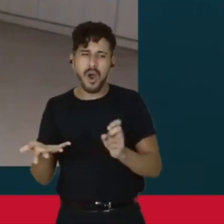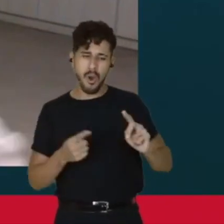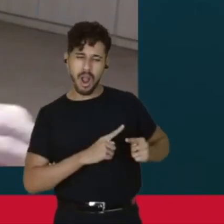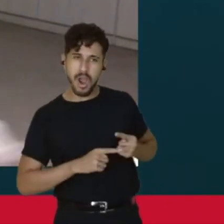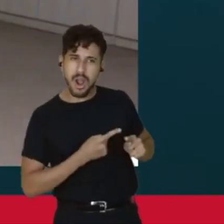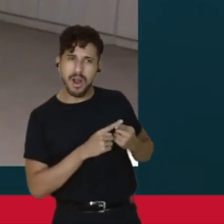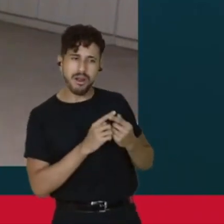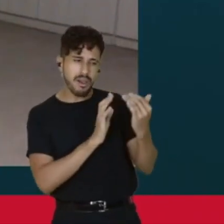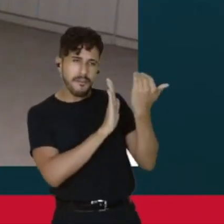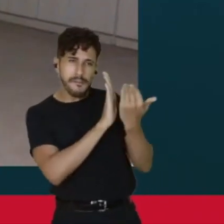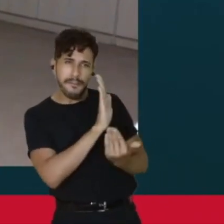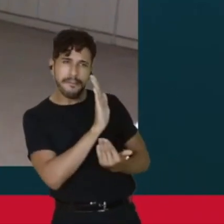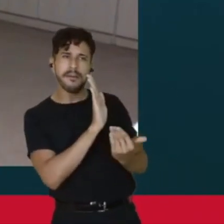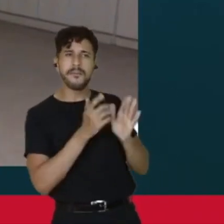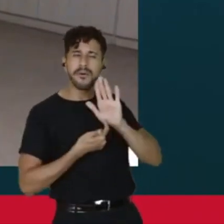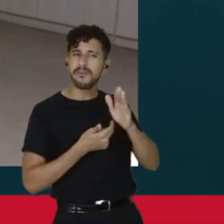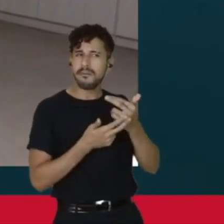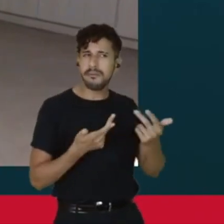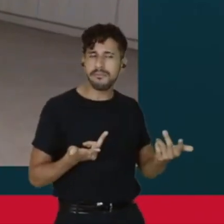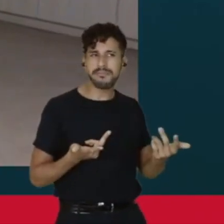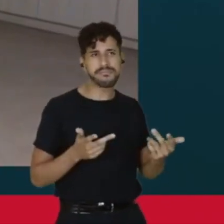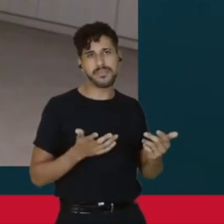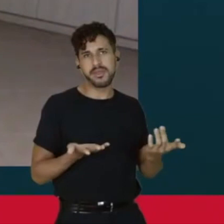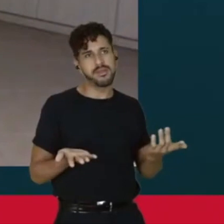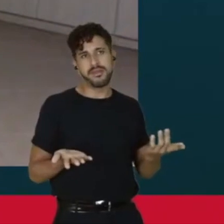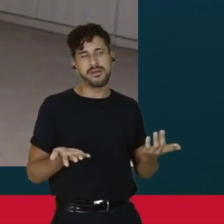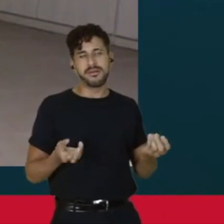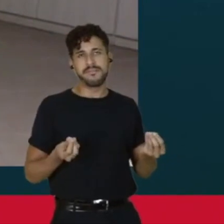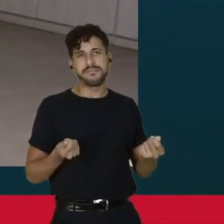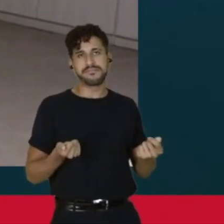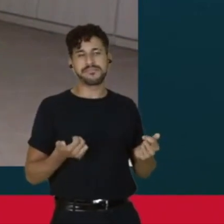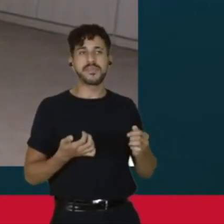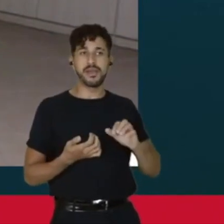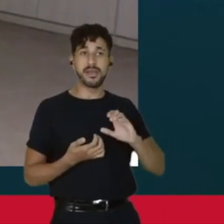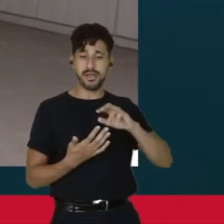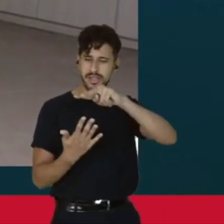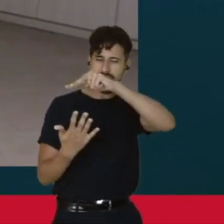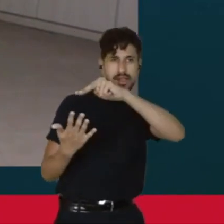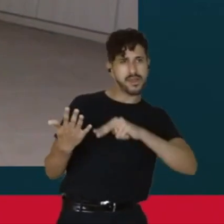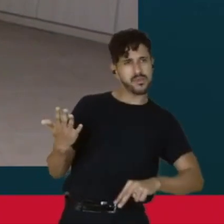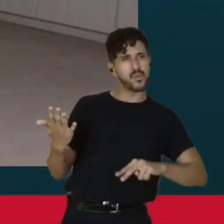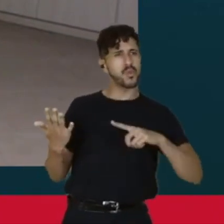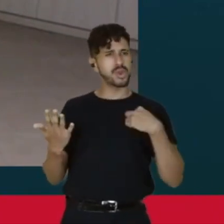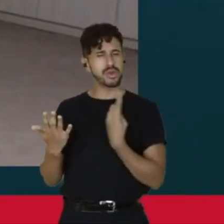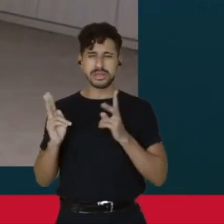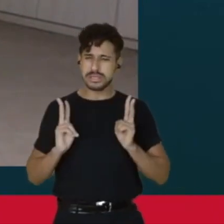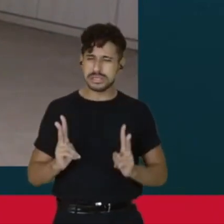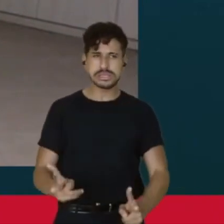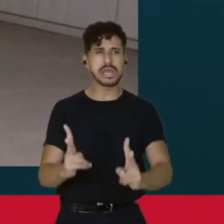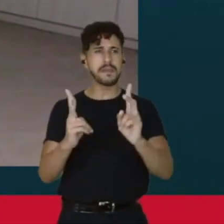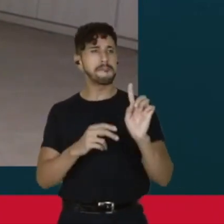de tal maneira a apresentação. Substantivamente, pela leitura coletiva que a gente vem fazendo desde a